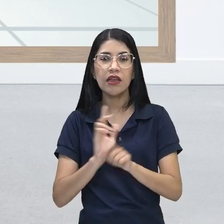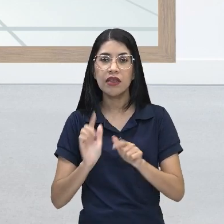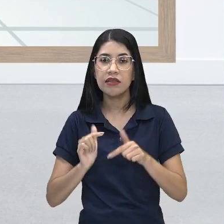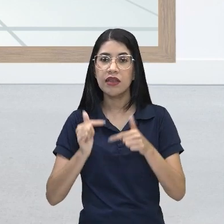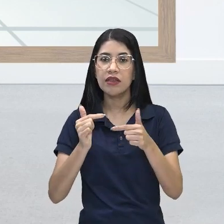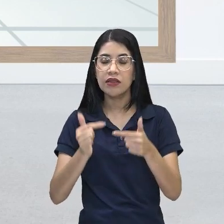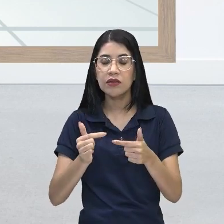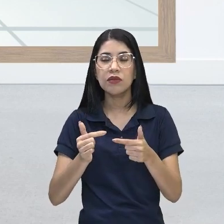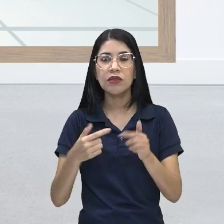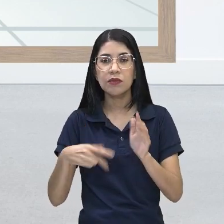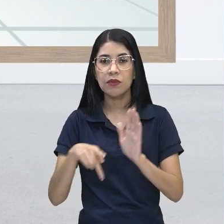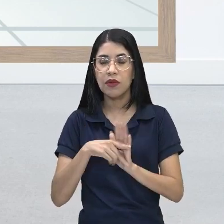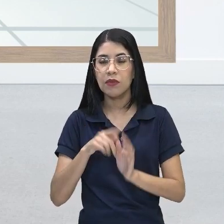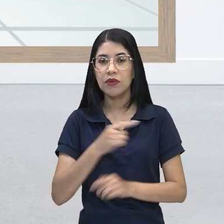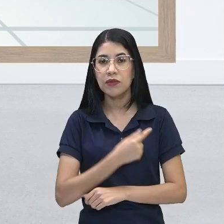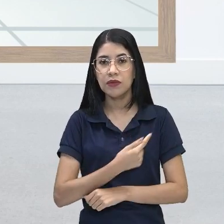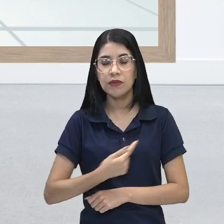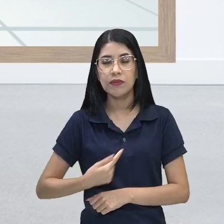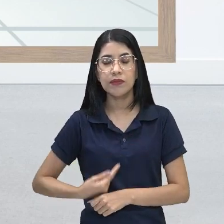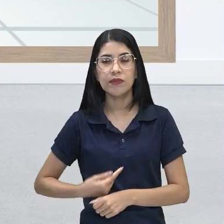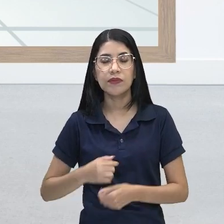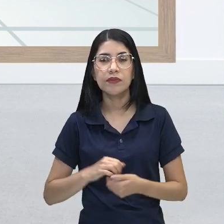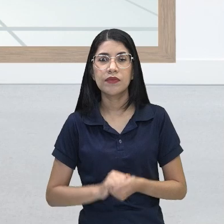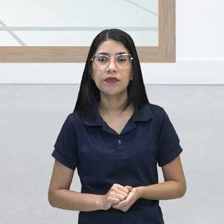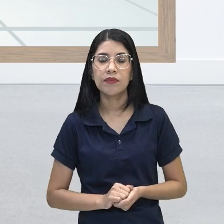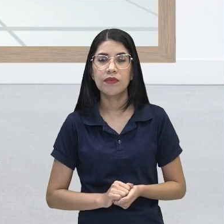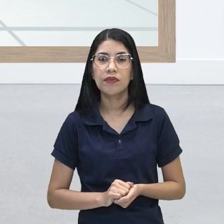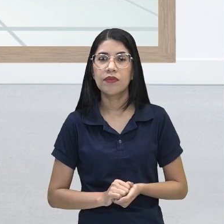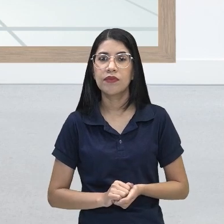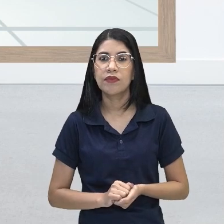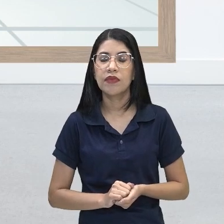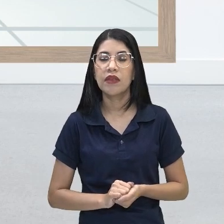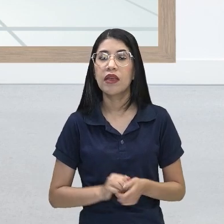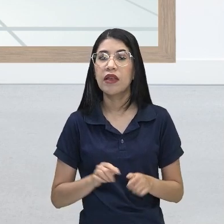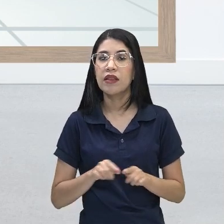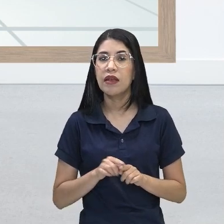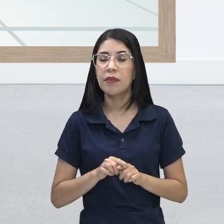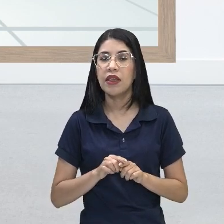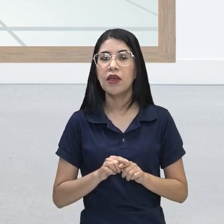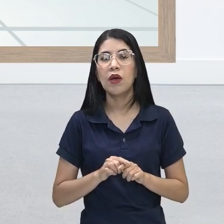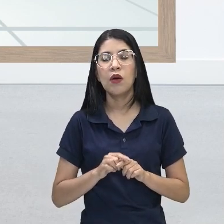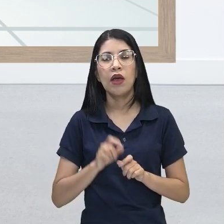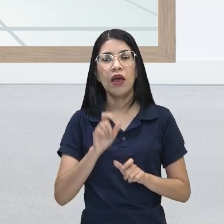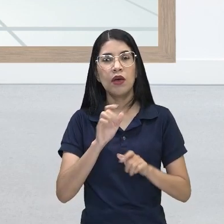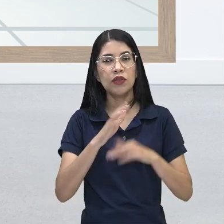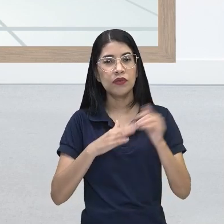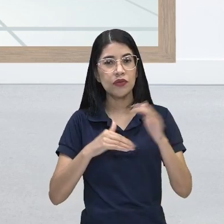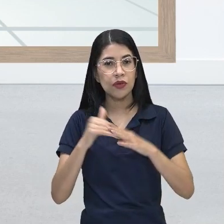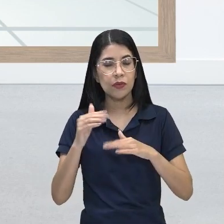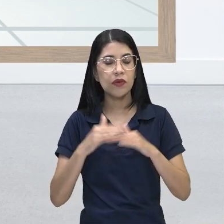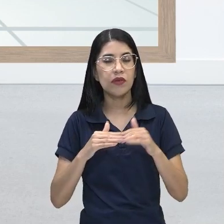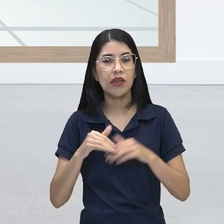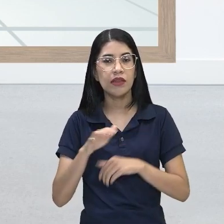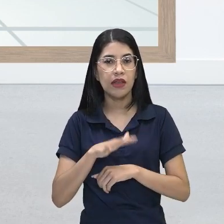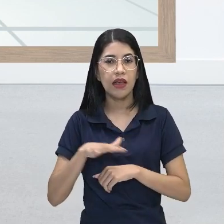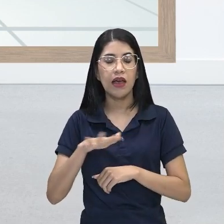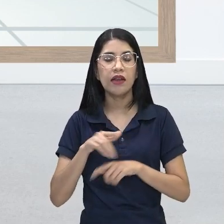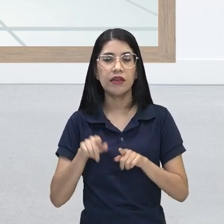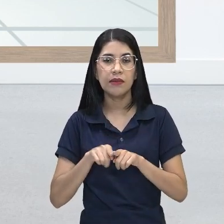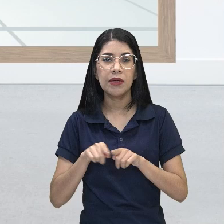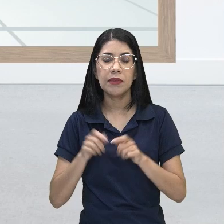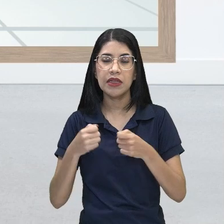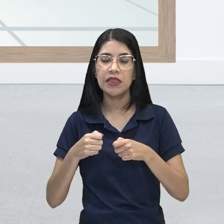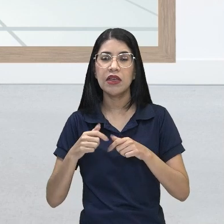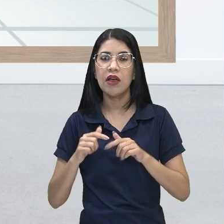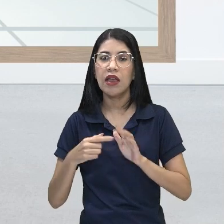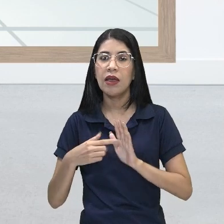ações governamentais. Além disso, os agentes públicos devem prestar contas de seus